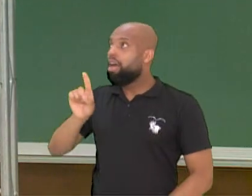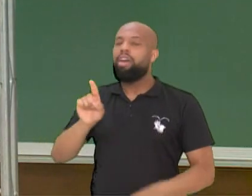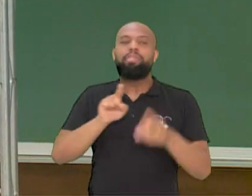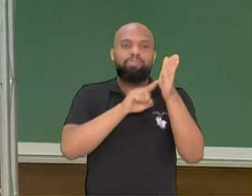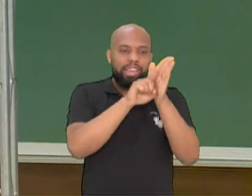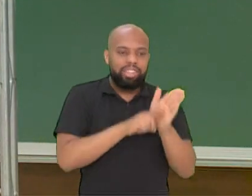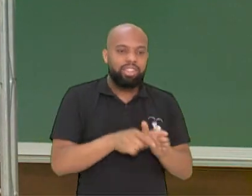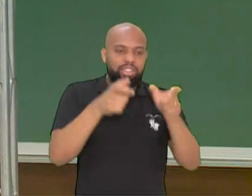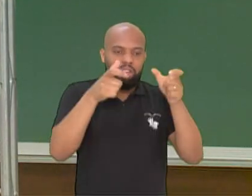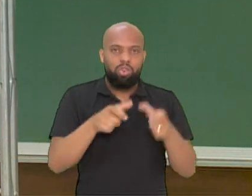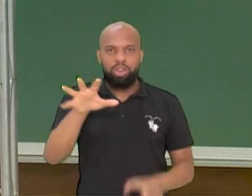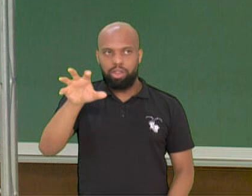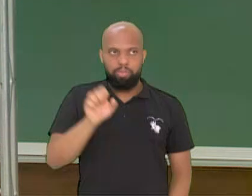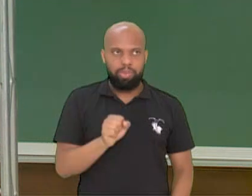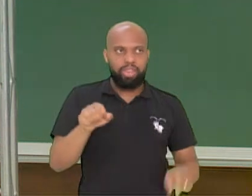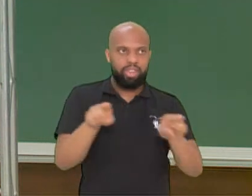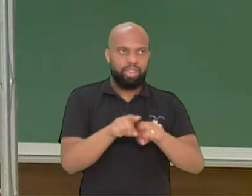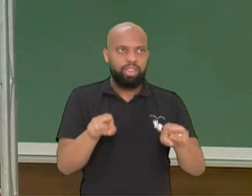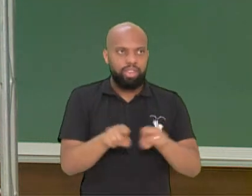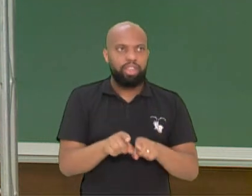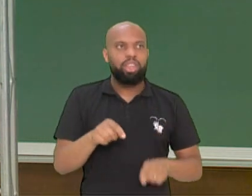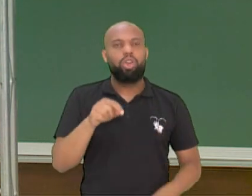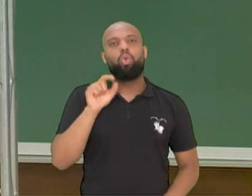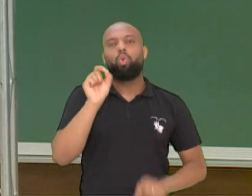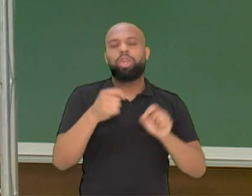das imagens, tá?